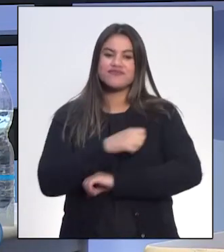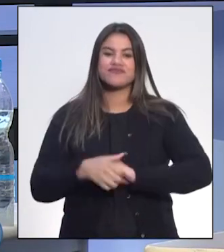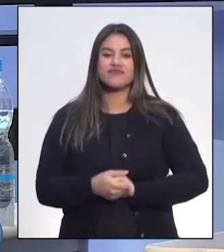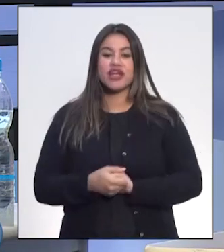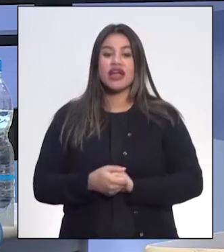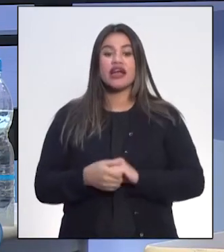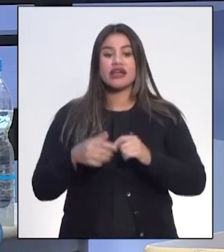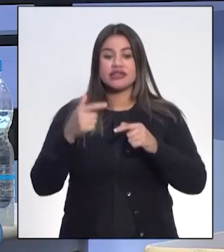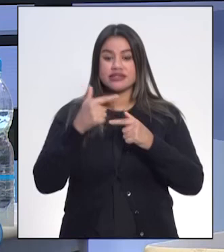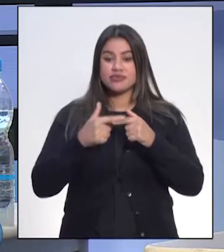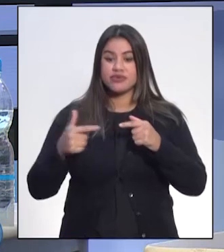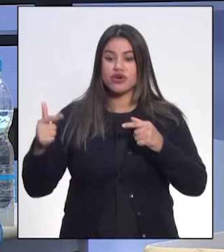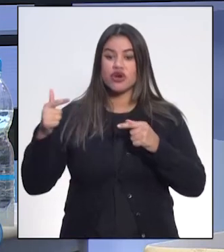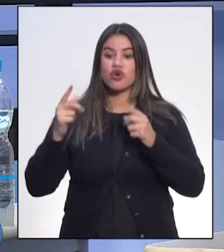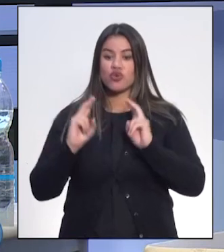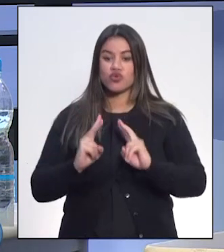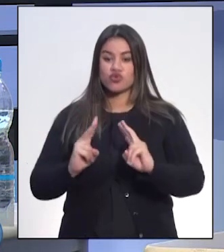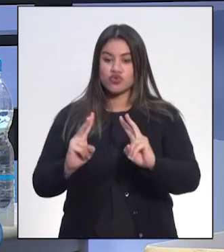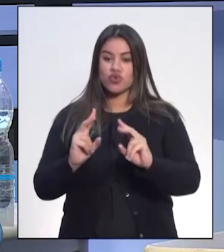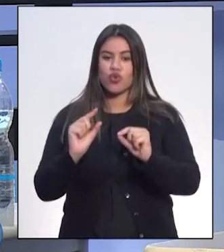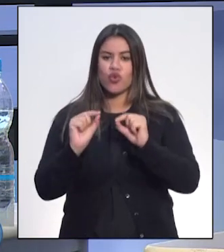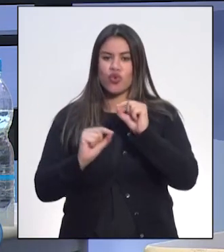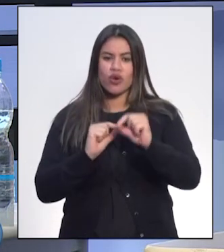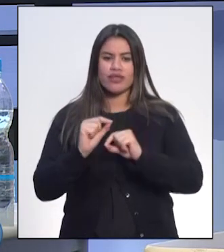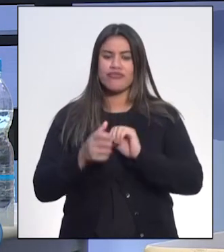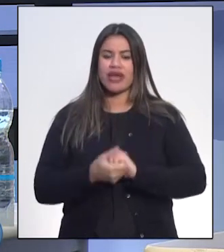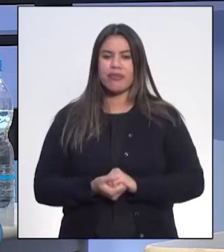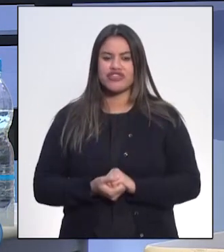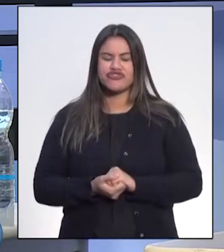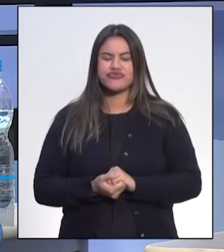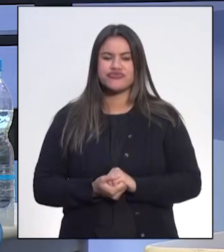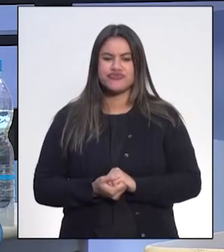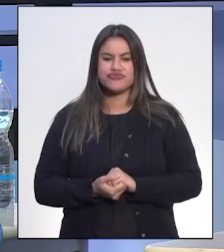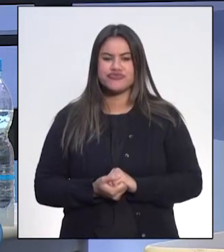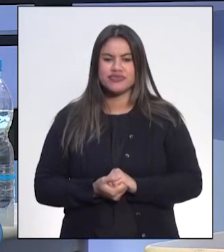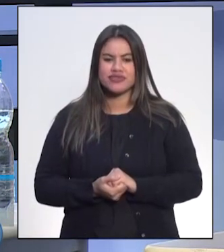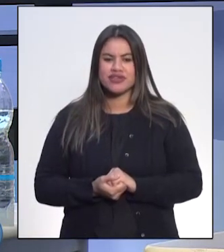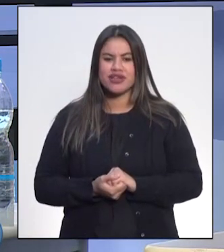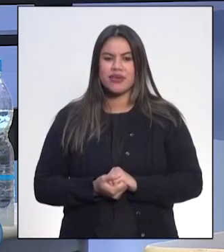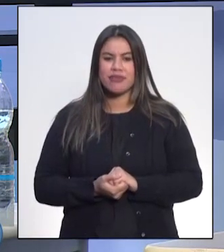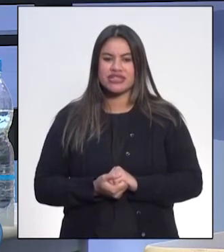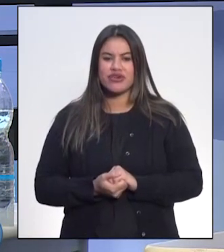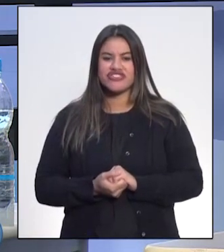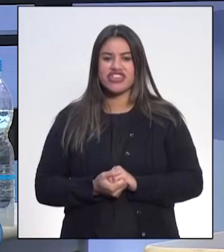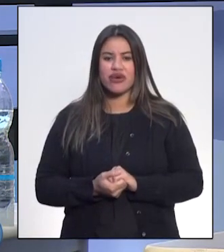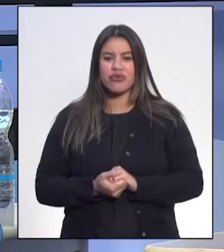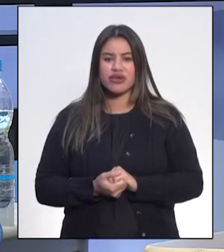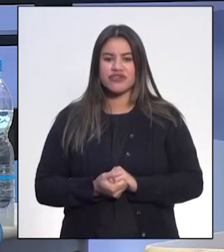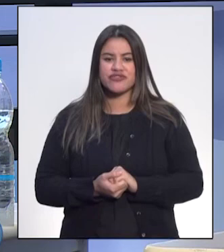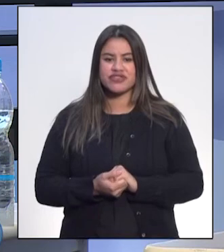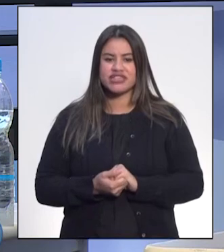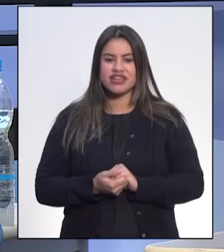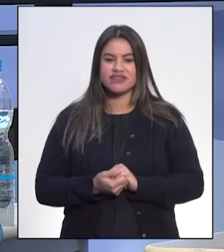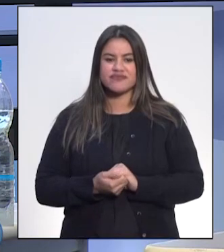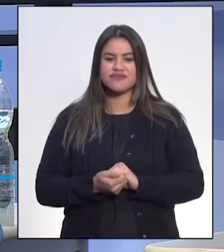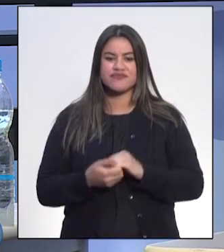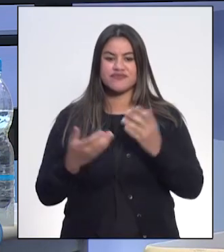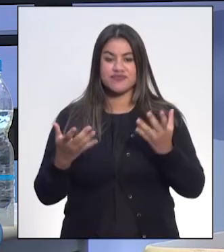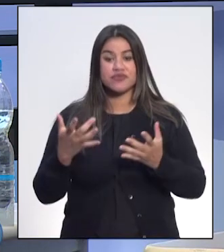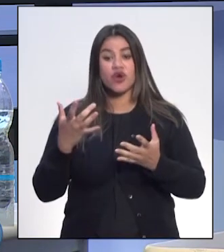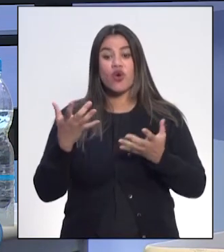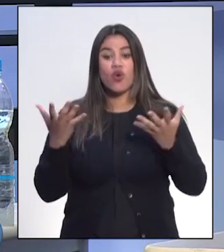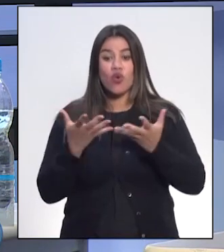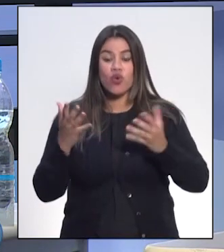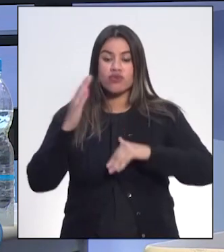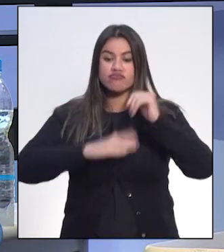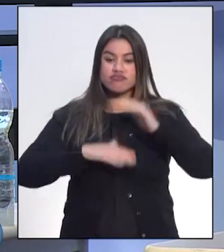só que hoje nós vamos falar sobre os opostos se atraem na visão da Química. E a habilidade que nós vamos trabalhar hoje vai ser construir